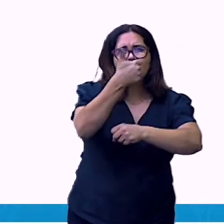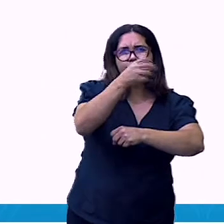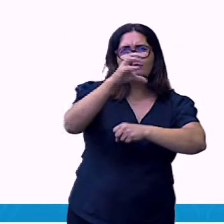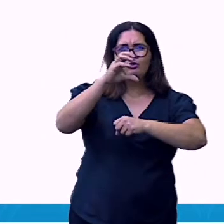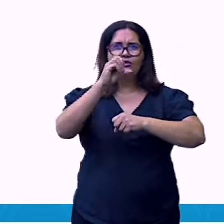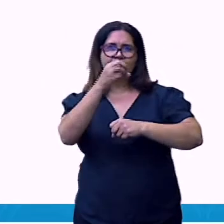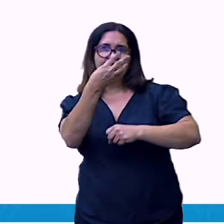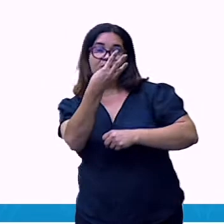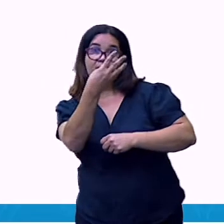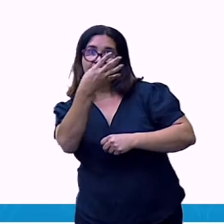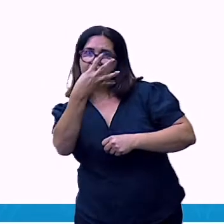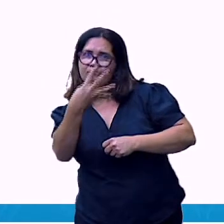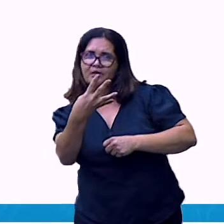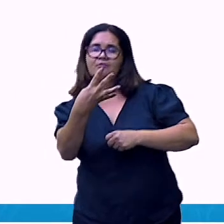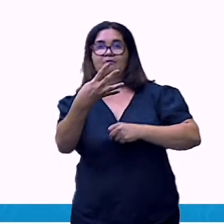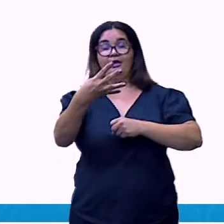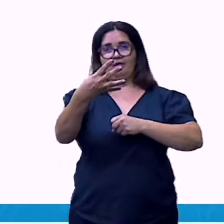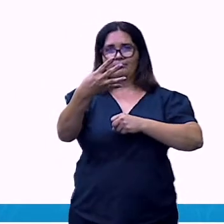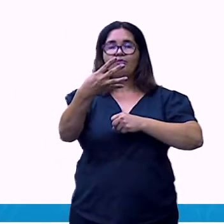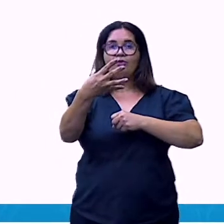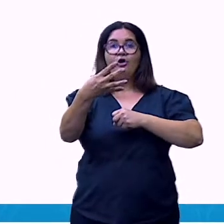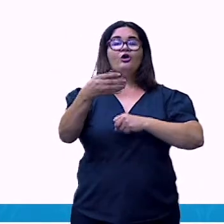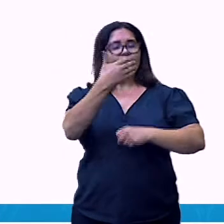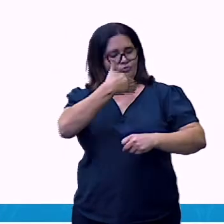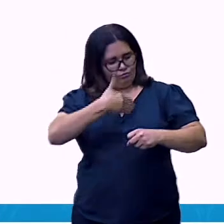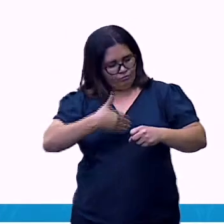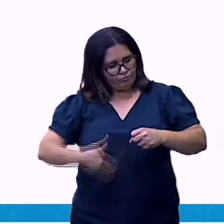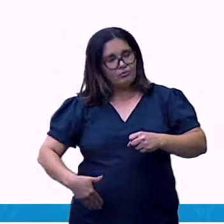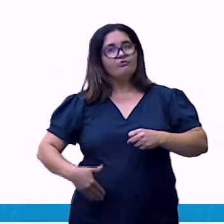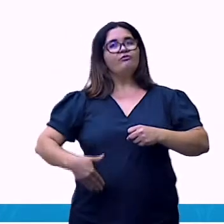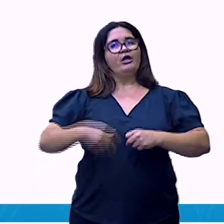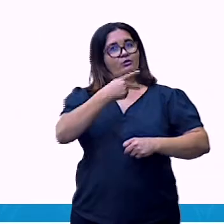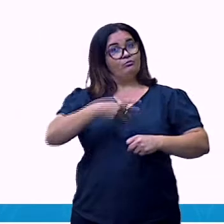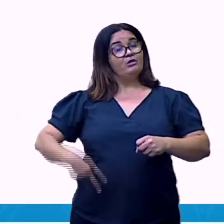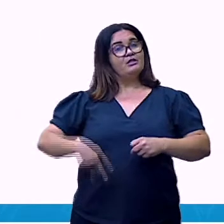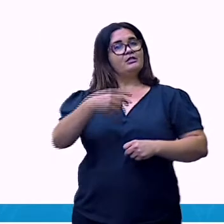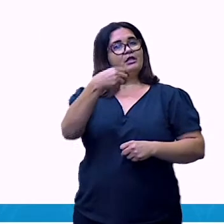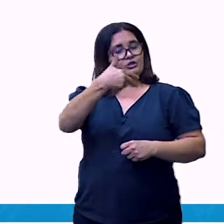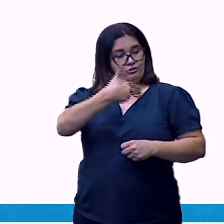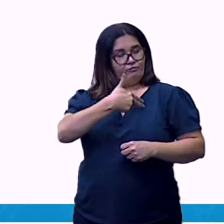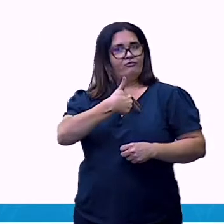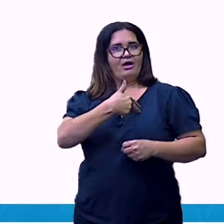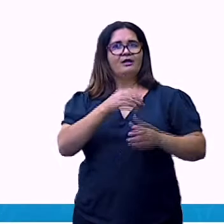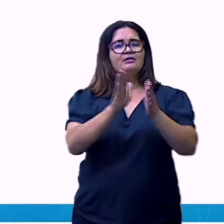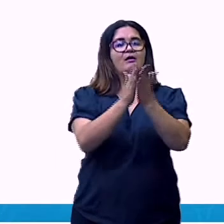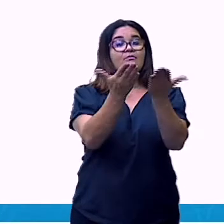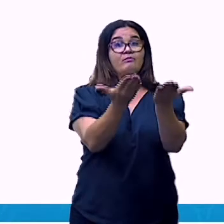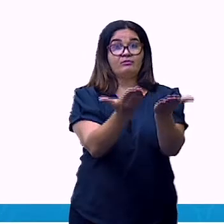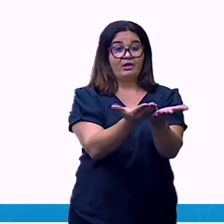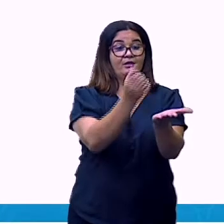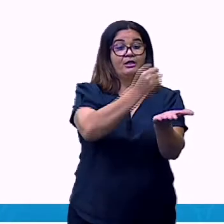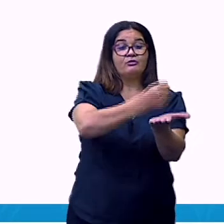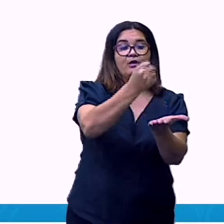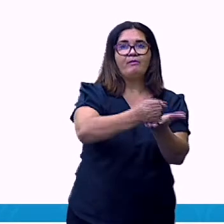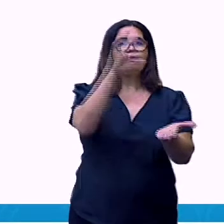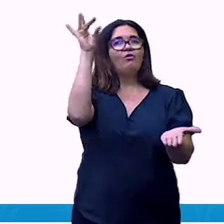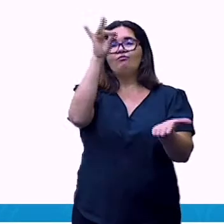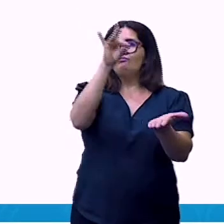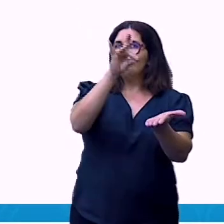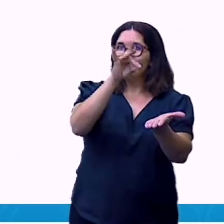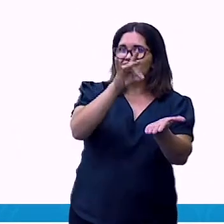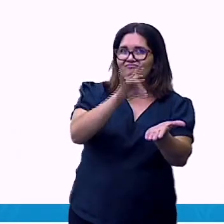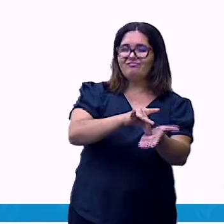1934, também no governo Vargas, a carteira se tornou carteira de trabalho, obrigatória